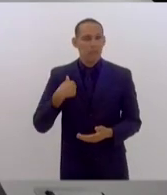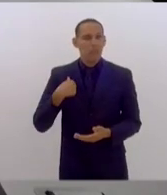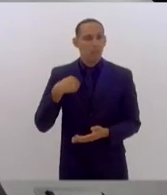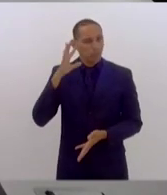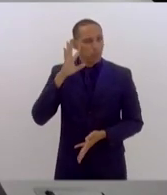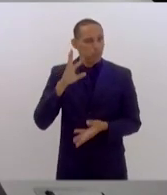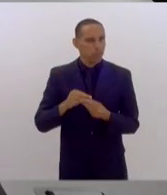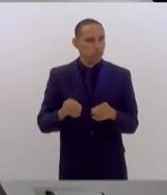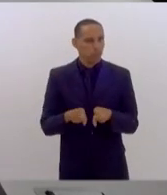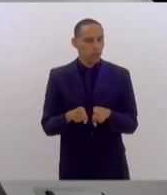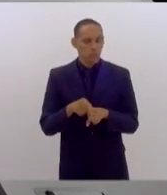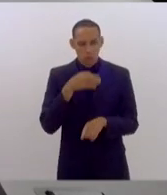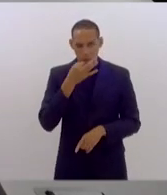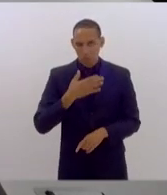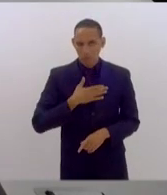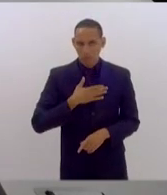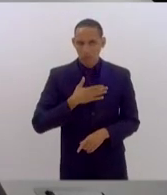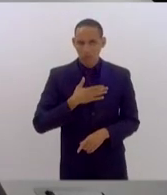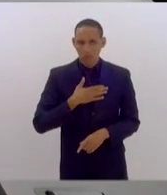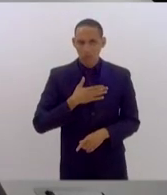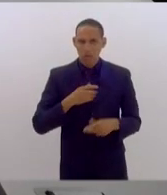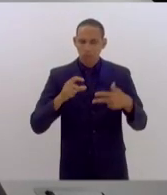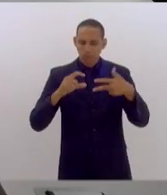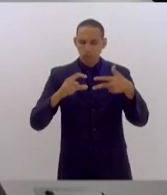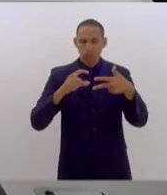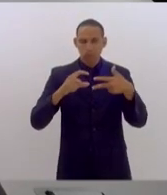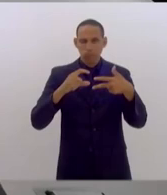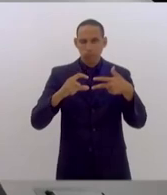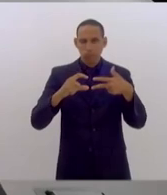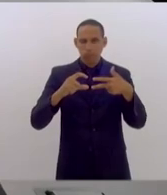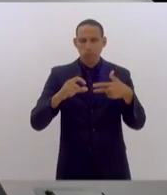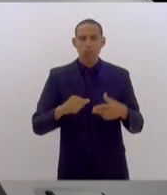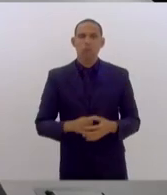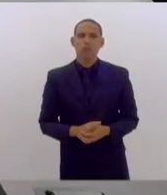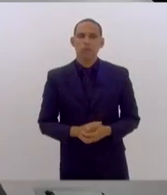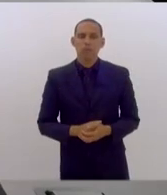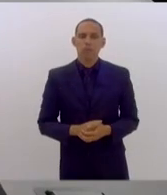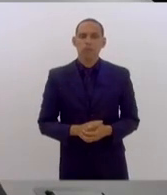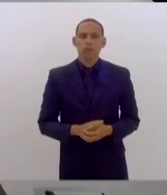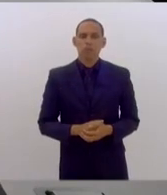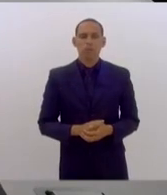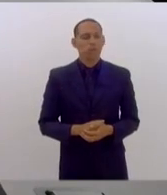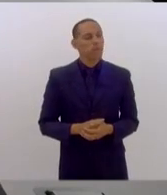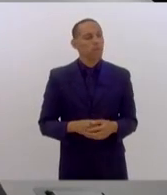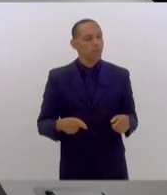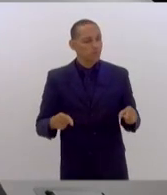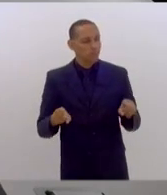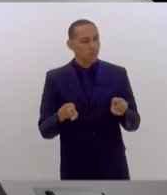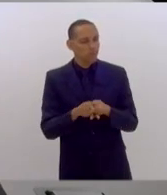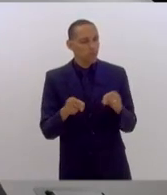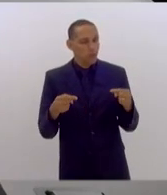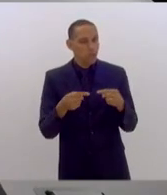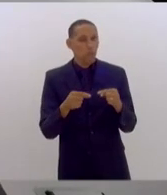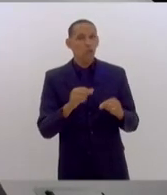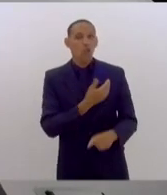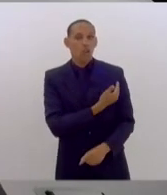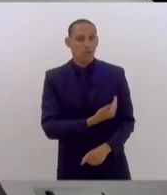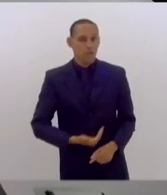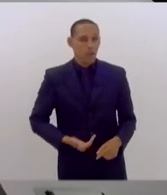entendimento O Poder Executivo e aí leia-se governo